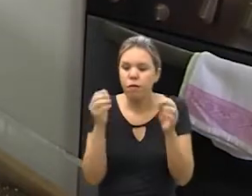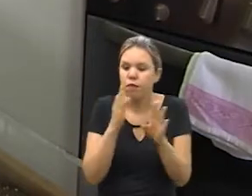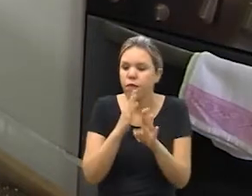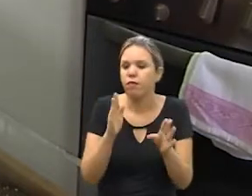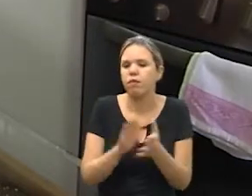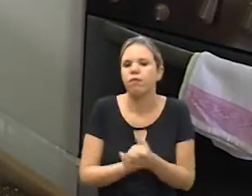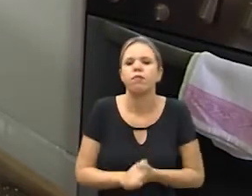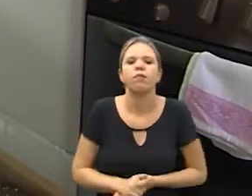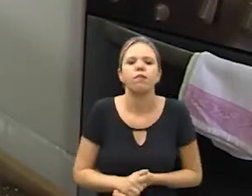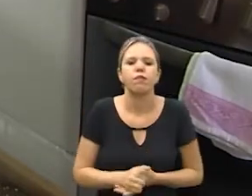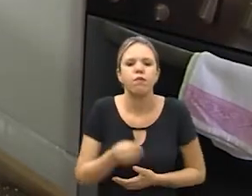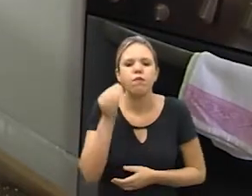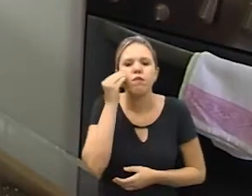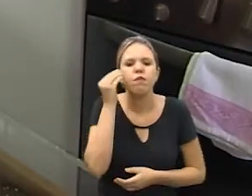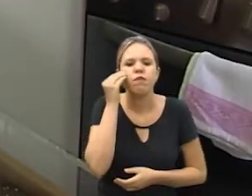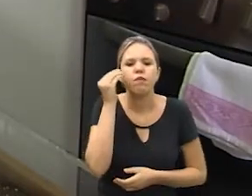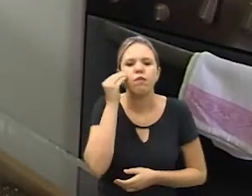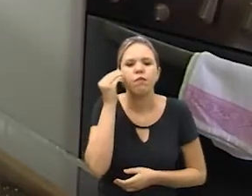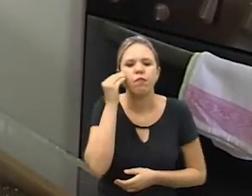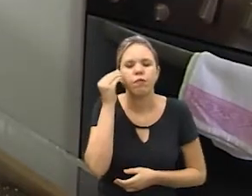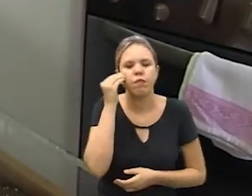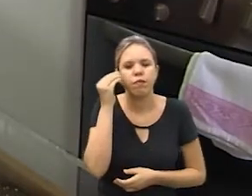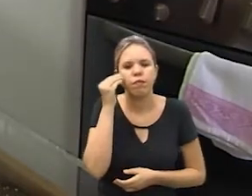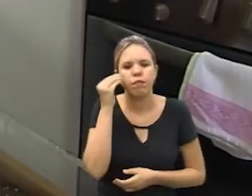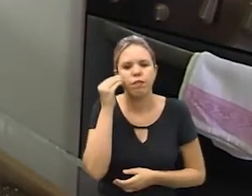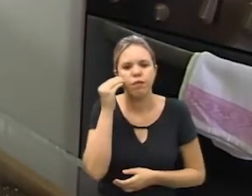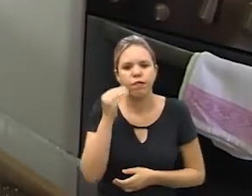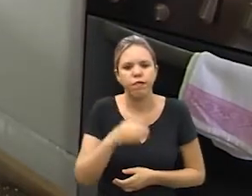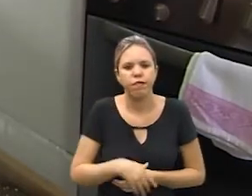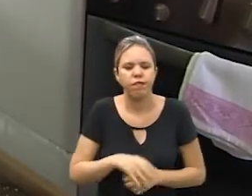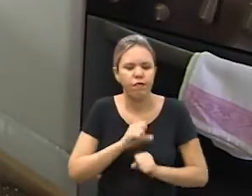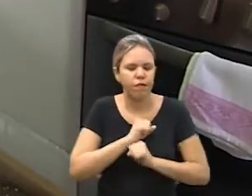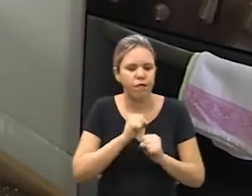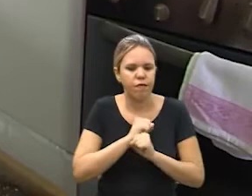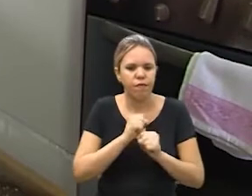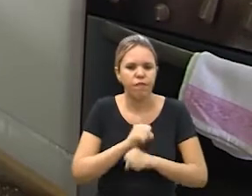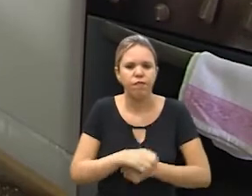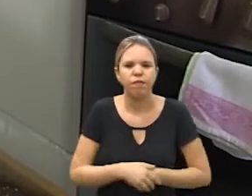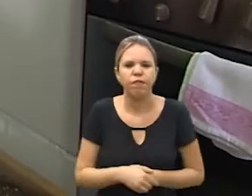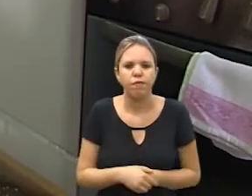né? Né? Vou provar de danada, porque eu adoro.